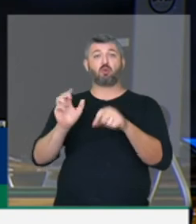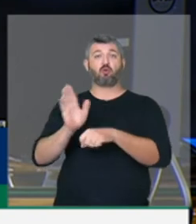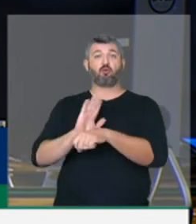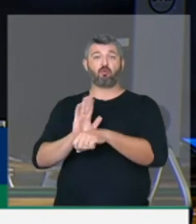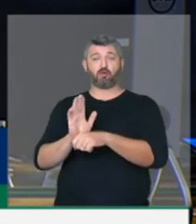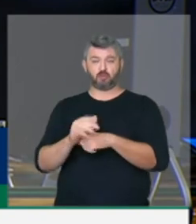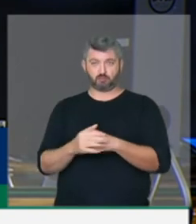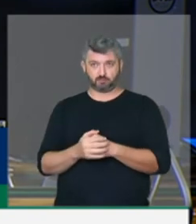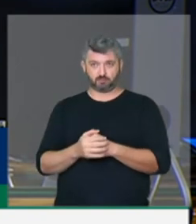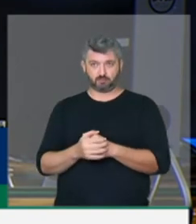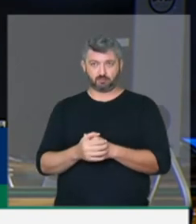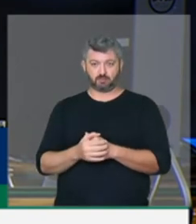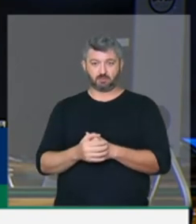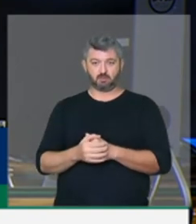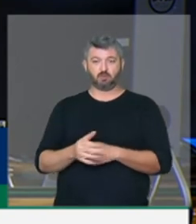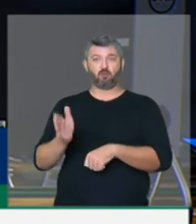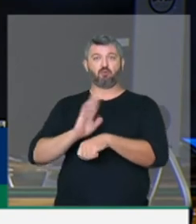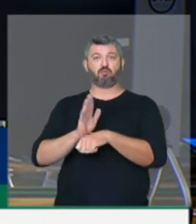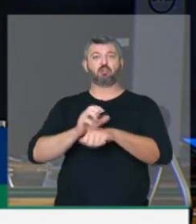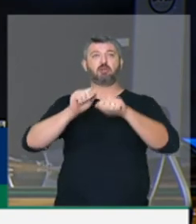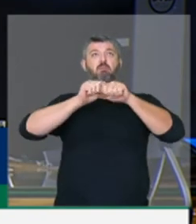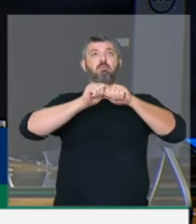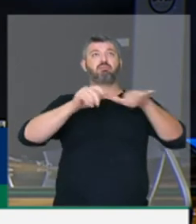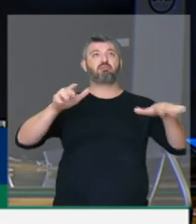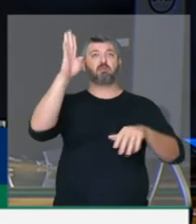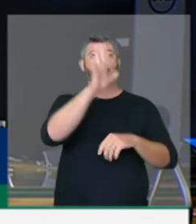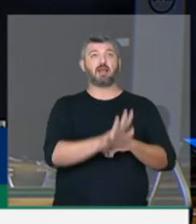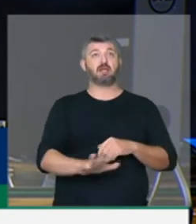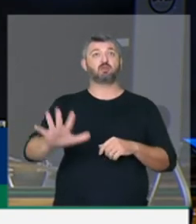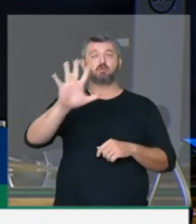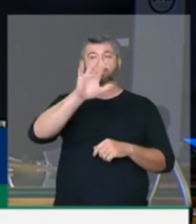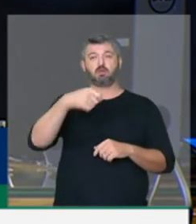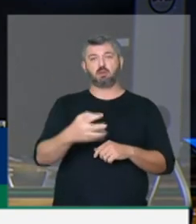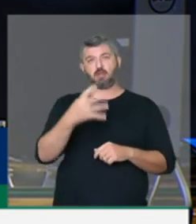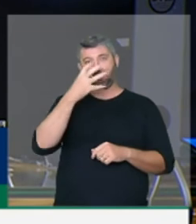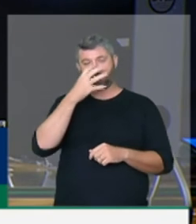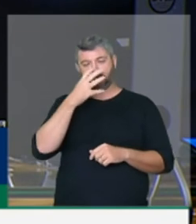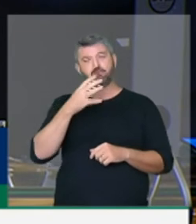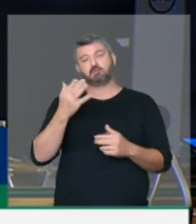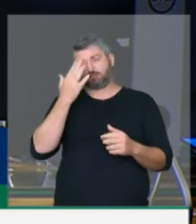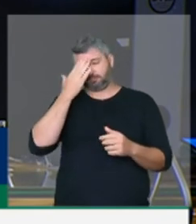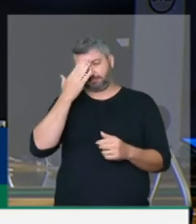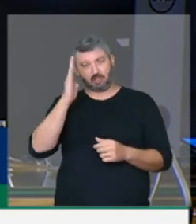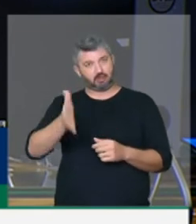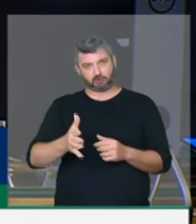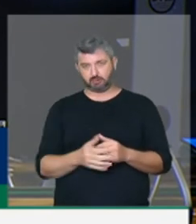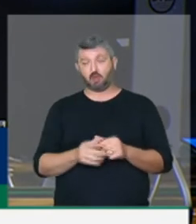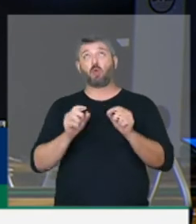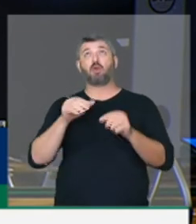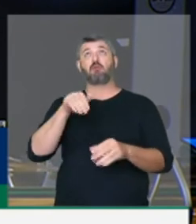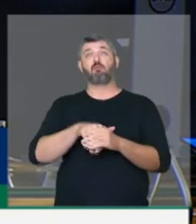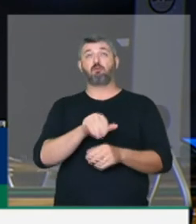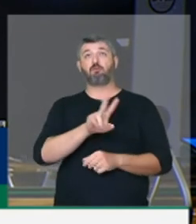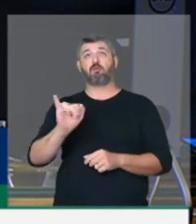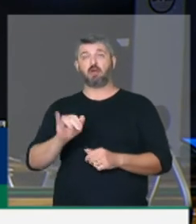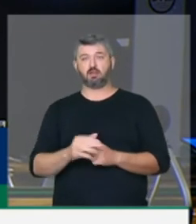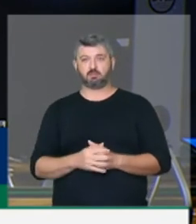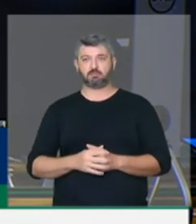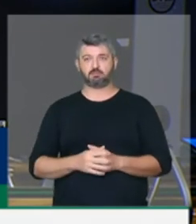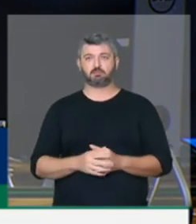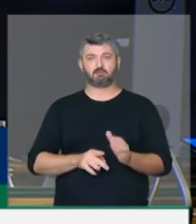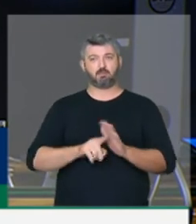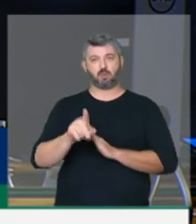pelo deputado, e eu acho que esse vídeo rodou suficientemente no Brasil para que todos que estão aqui tenham conhecimento de como que vão votar e o que vão proceder. A